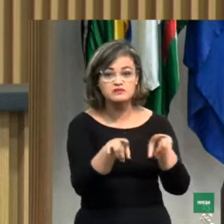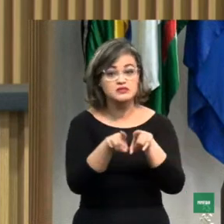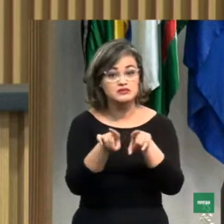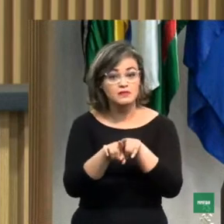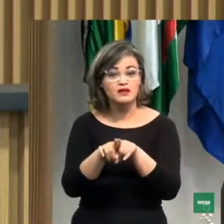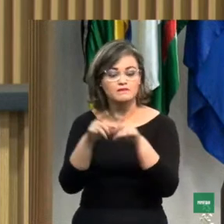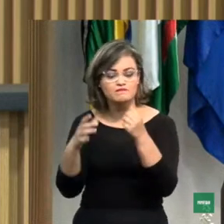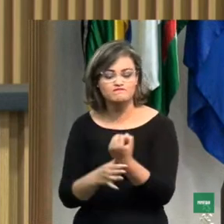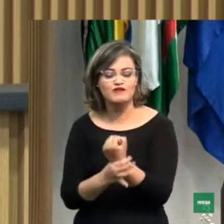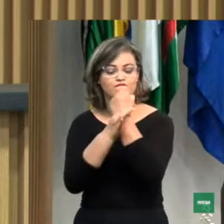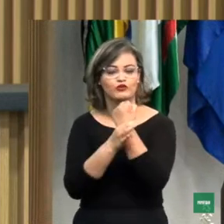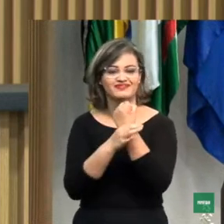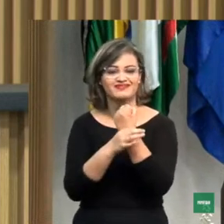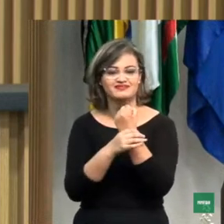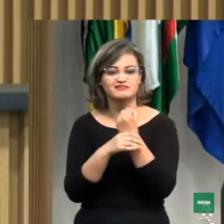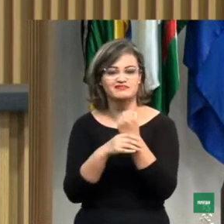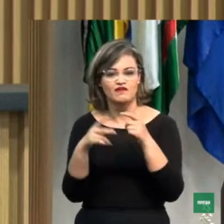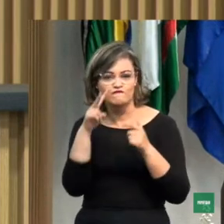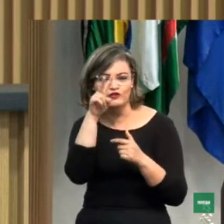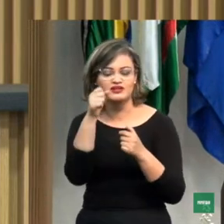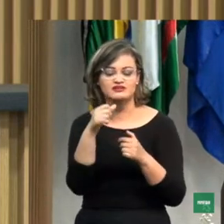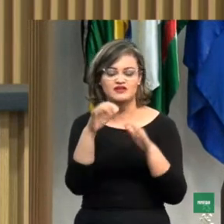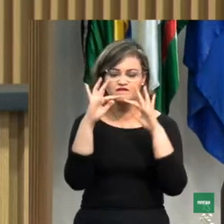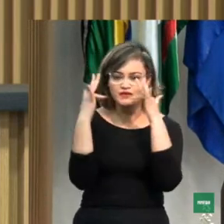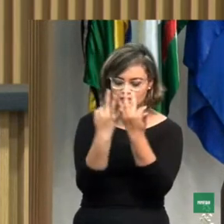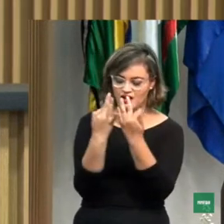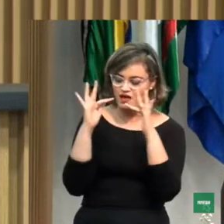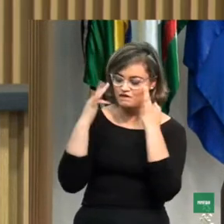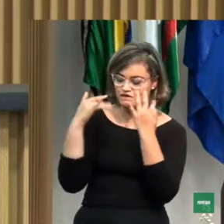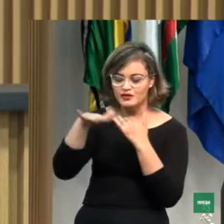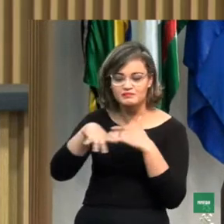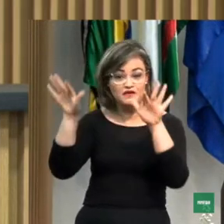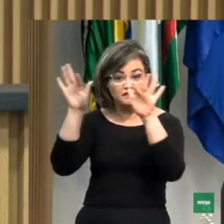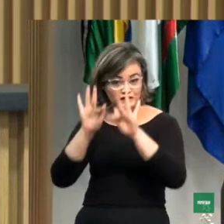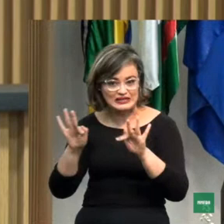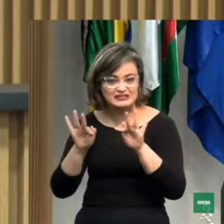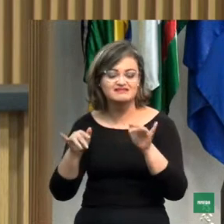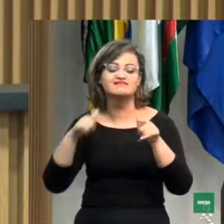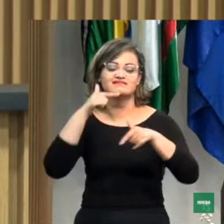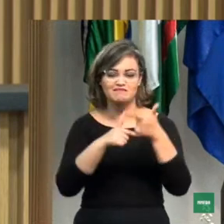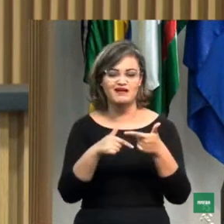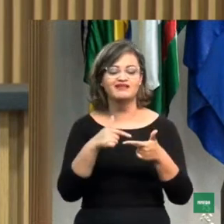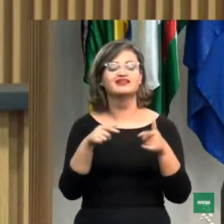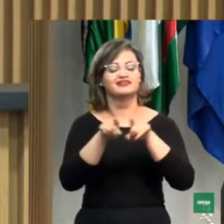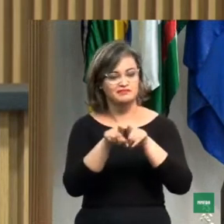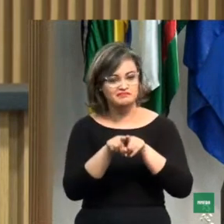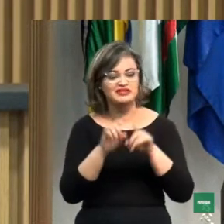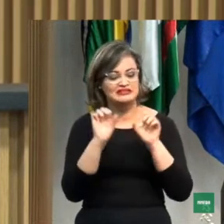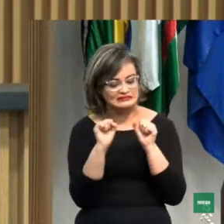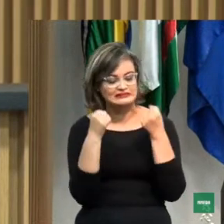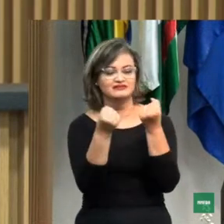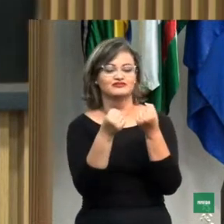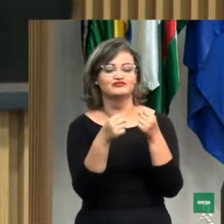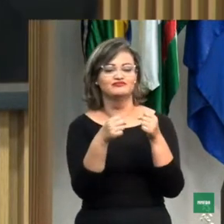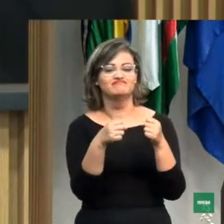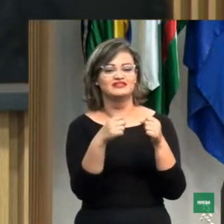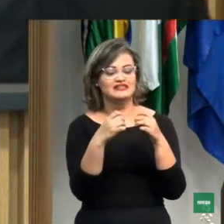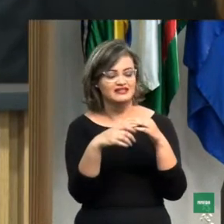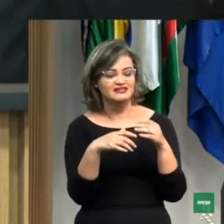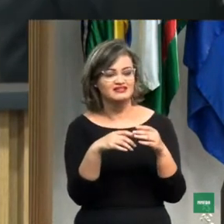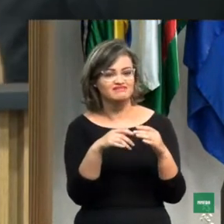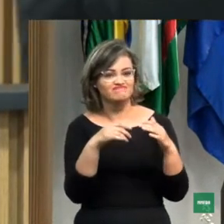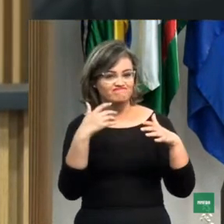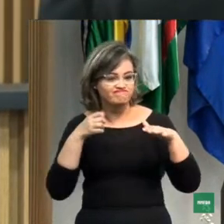família. Famílias felizes, trabalhadores que se dedicam e vestem a camisa da sua empresa. Então, é